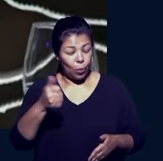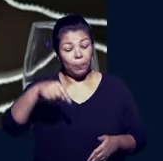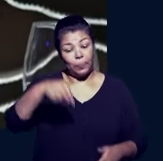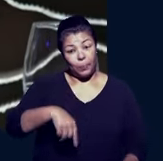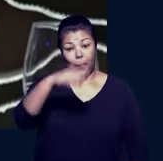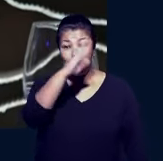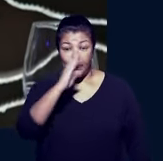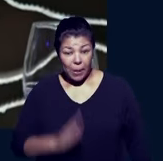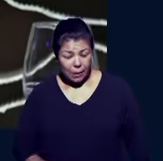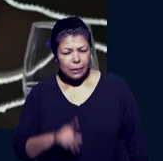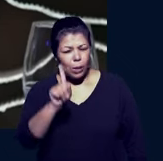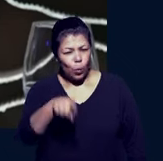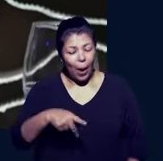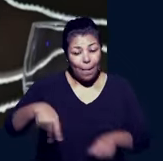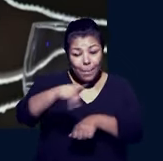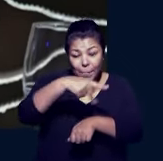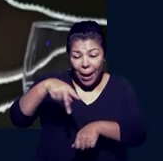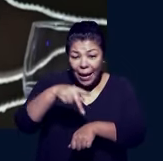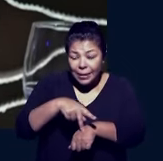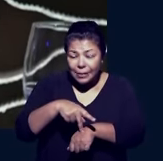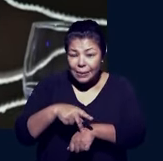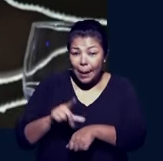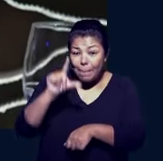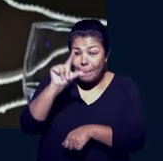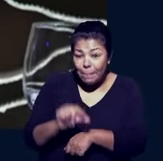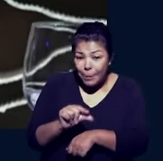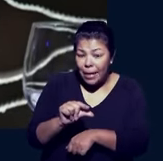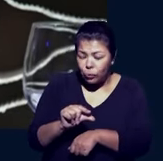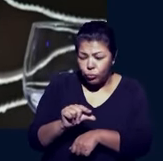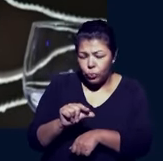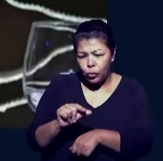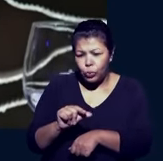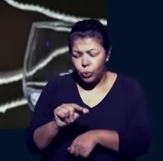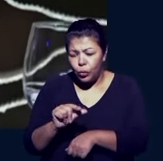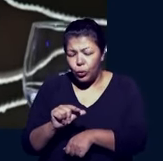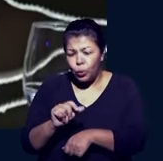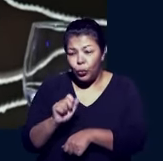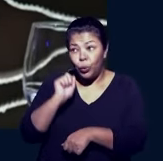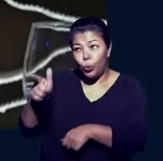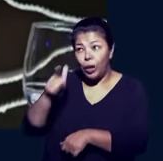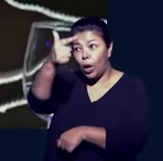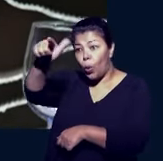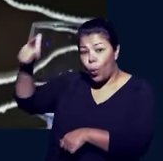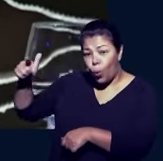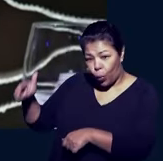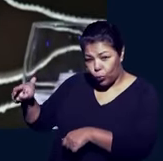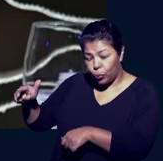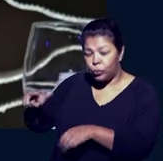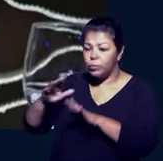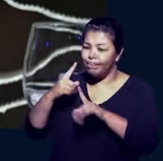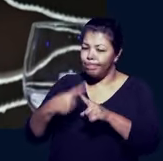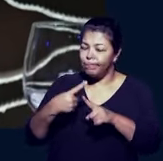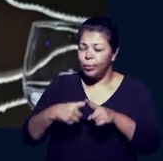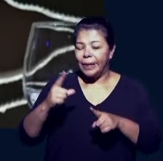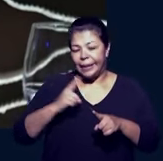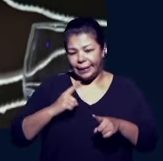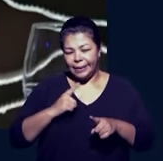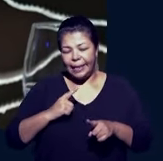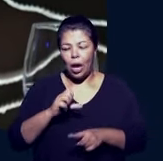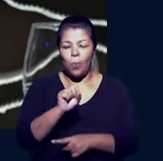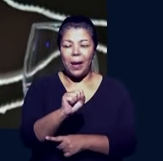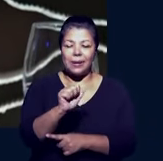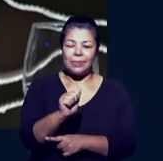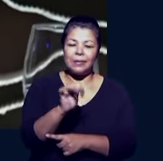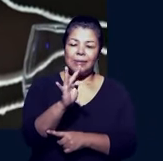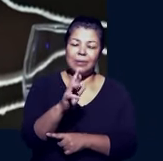mundo que consegue ter duas e hoje já três safras ao ano dependendo das culturas que ele faz a